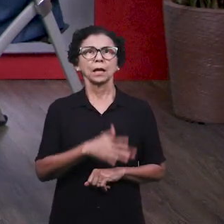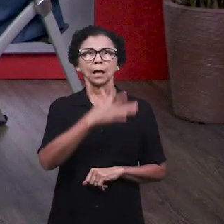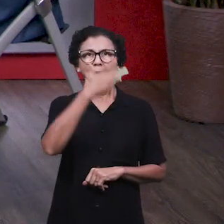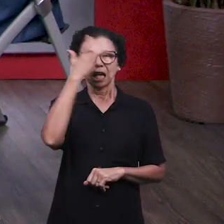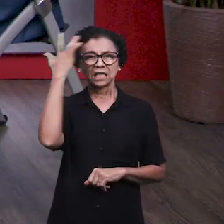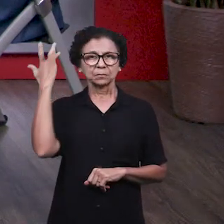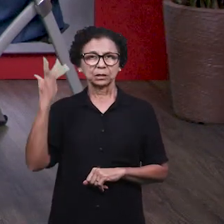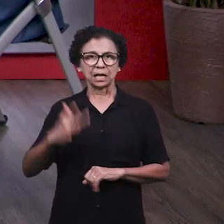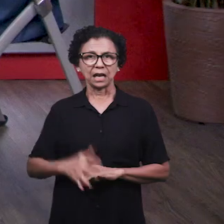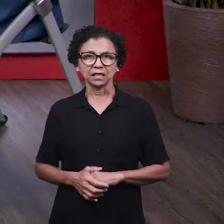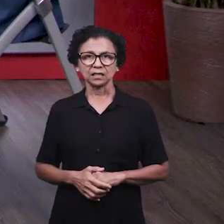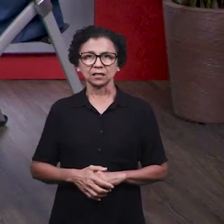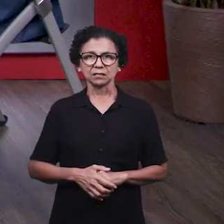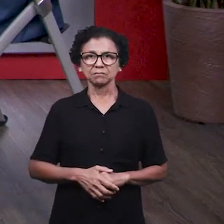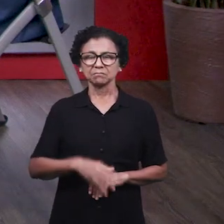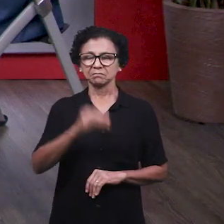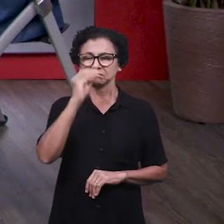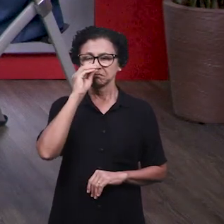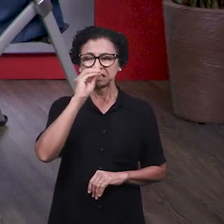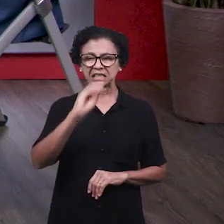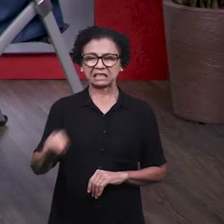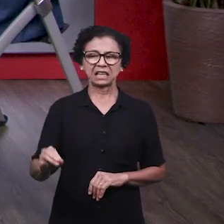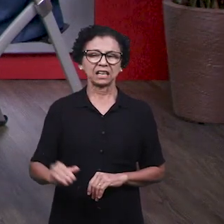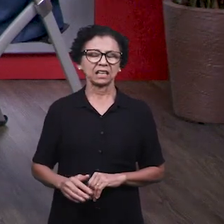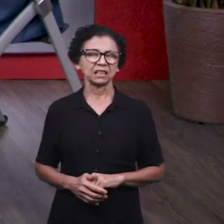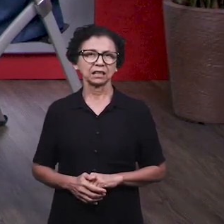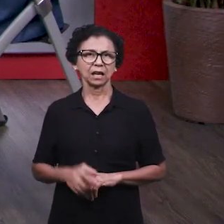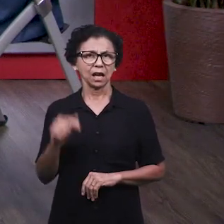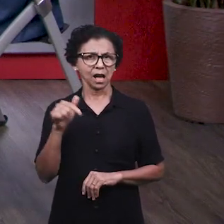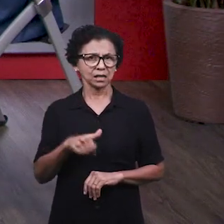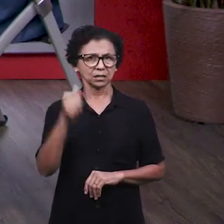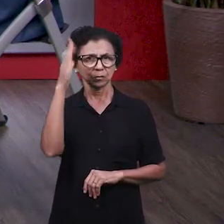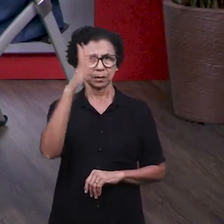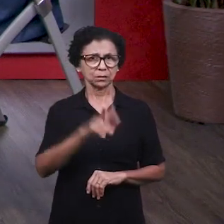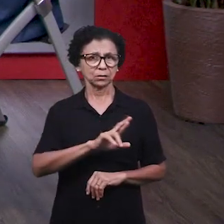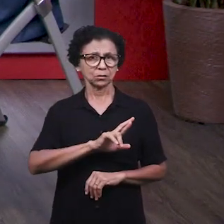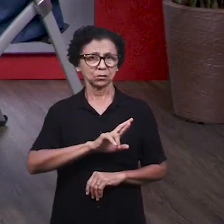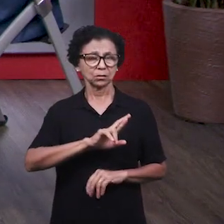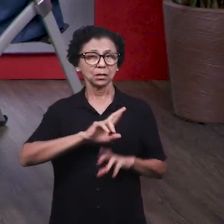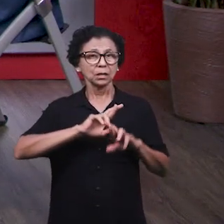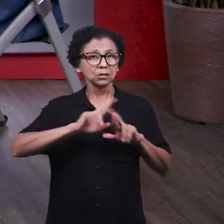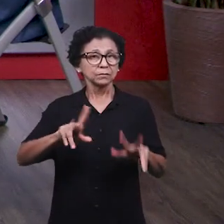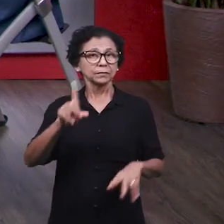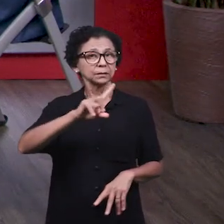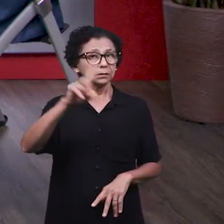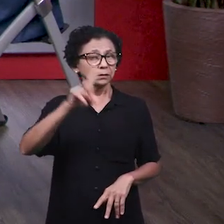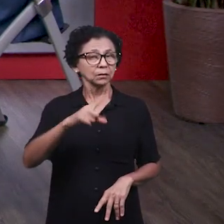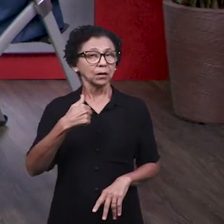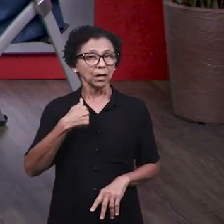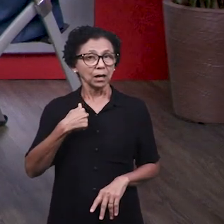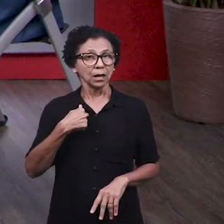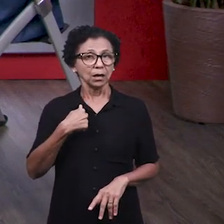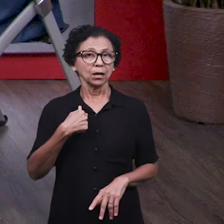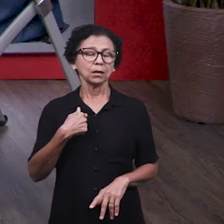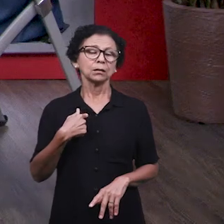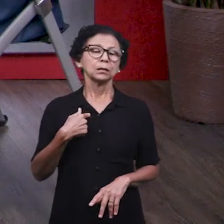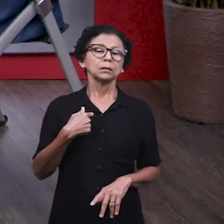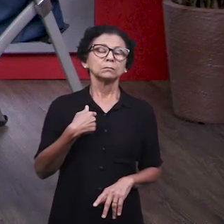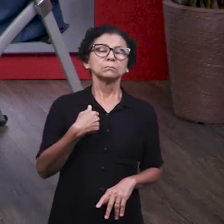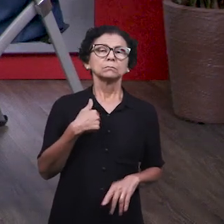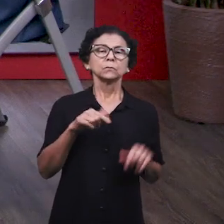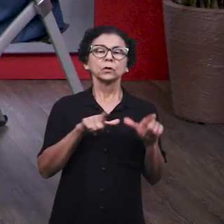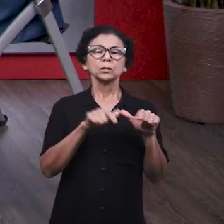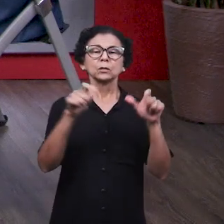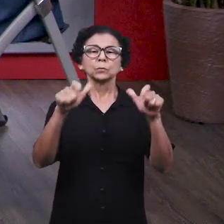vil. E não é diferente aqui também não, tá. Sim. Eu fui num lugar aí, aqui no interior,